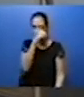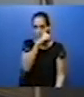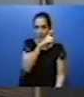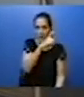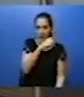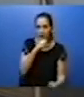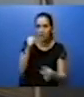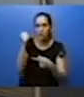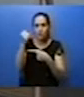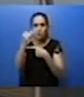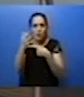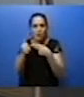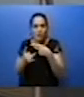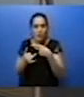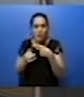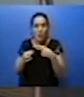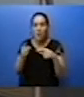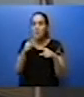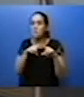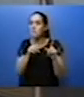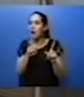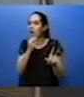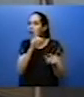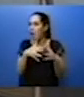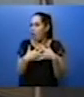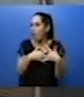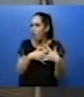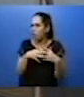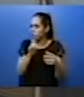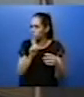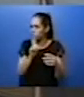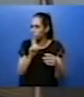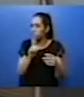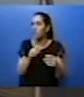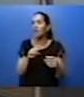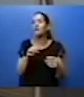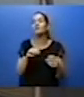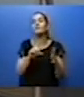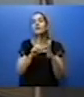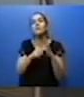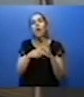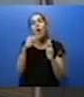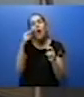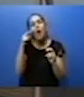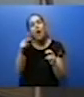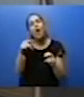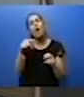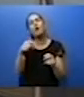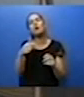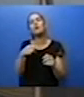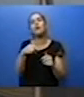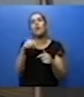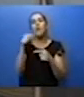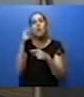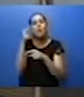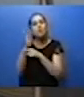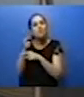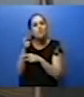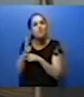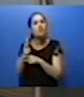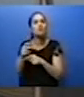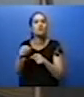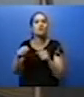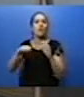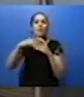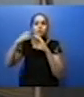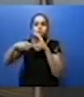mas não é complicado o serviço em assalto depois revisei as